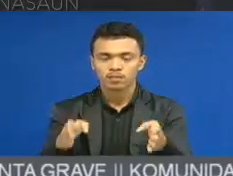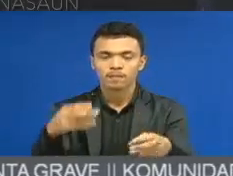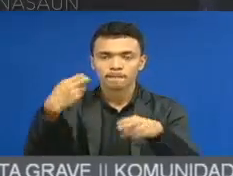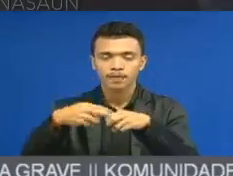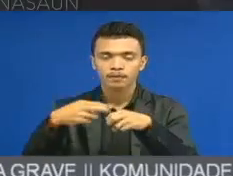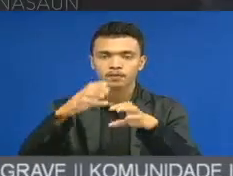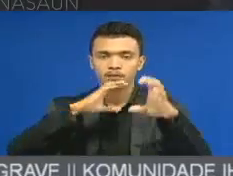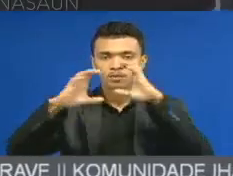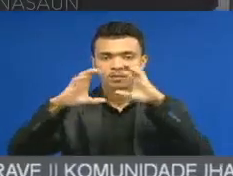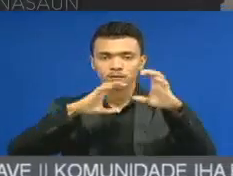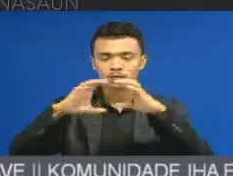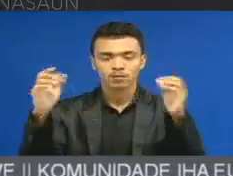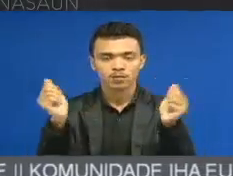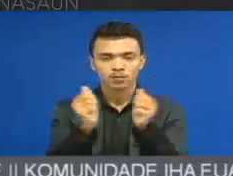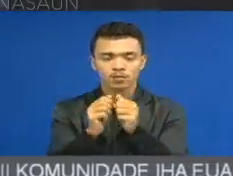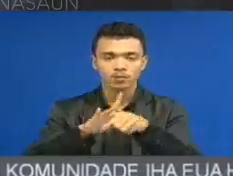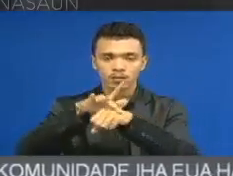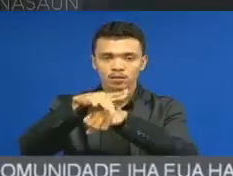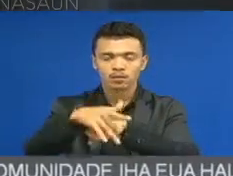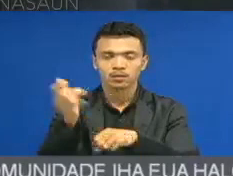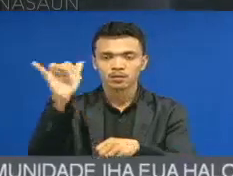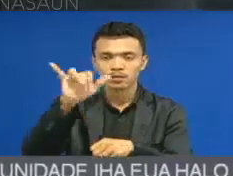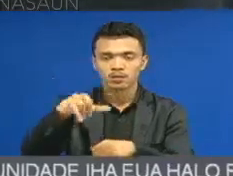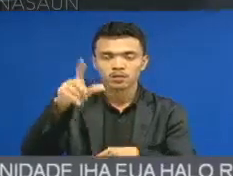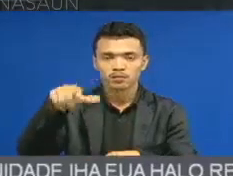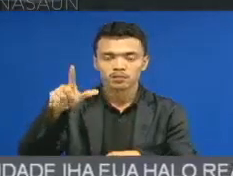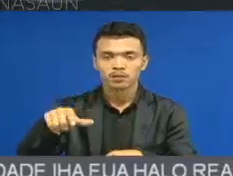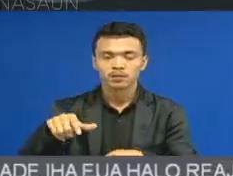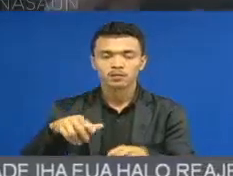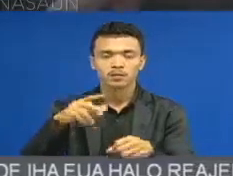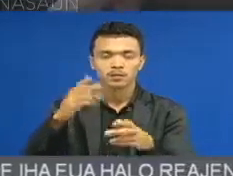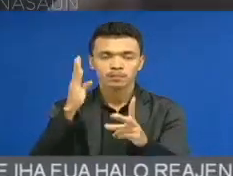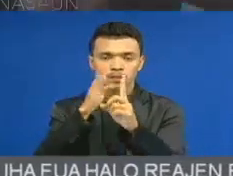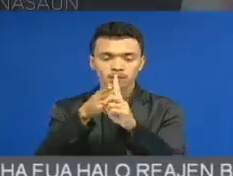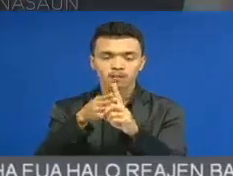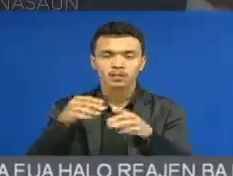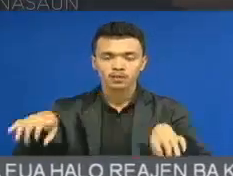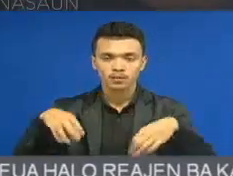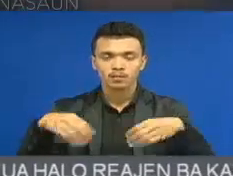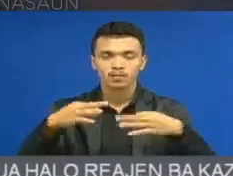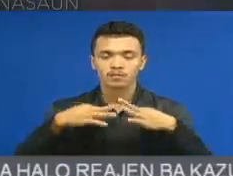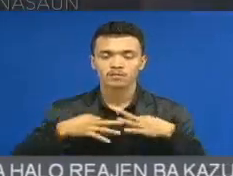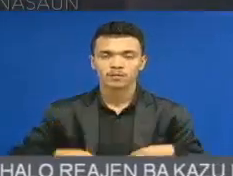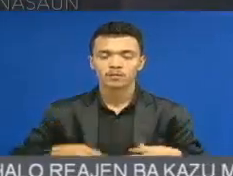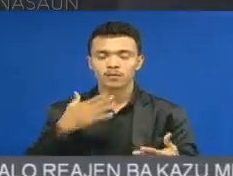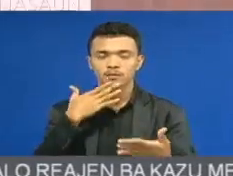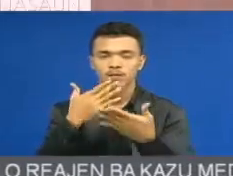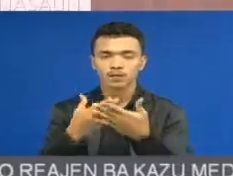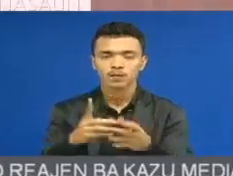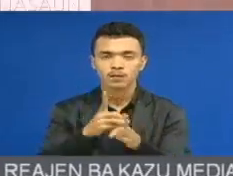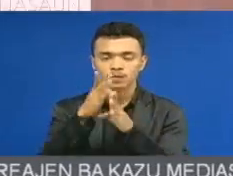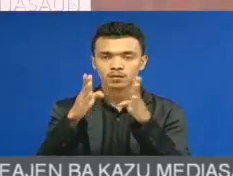iha komunikasaun holian inglês mas ke sira badina serviço no kondisaun fisika diak. Diretor Geral Cefope